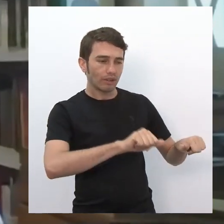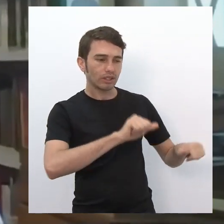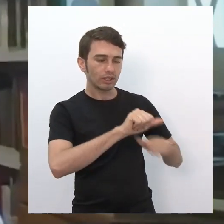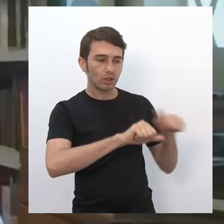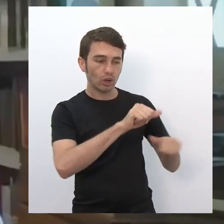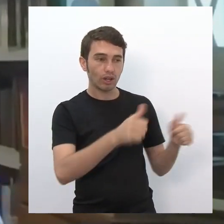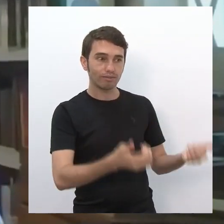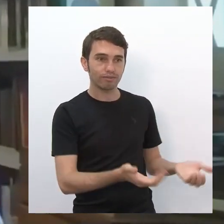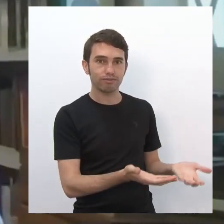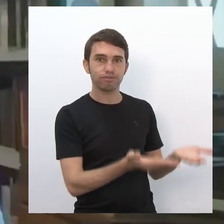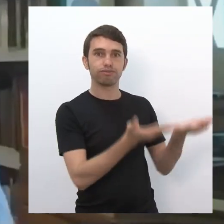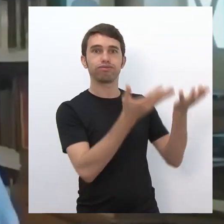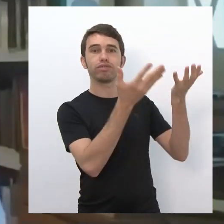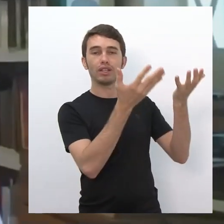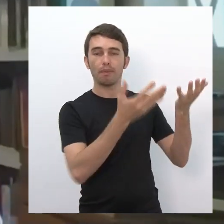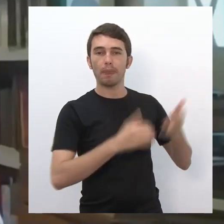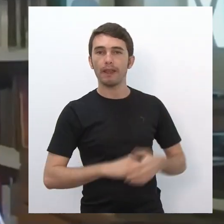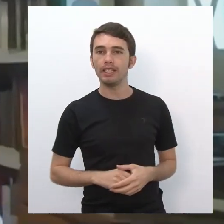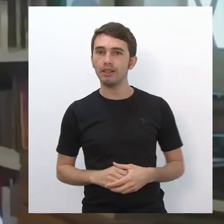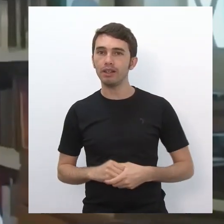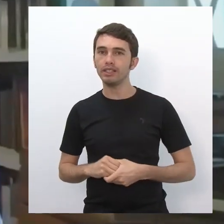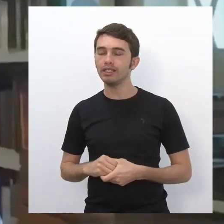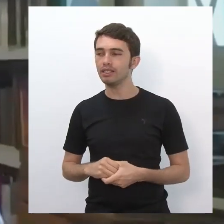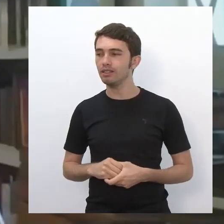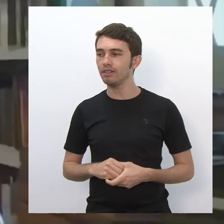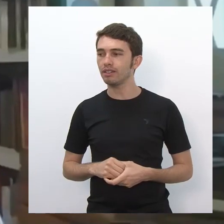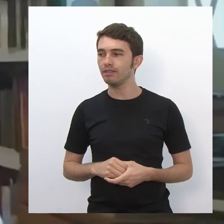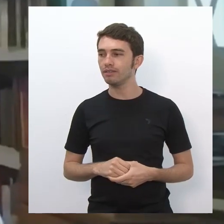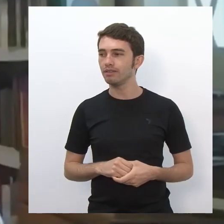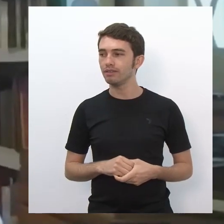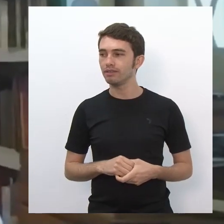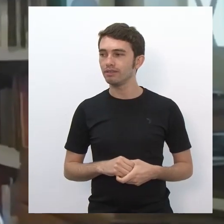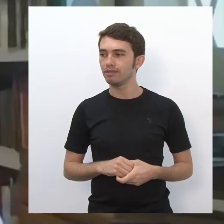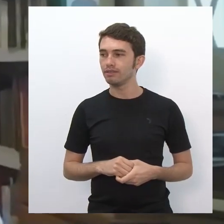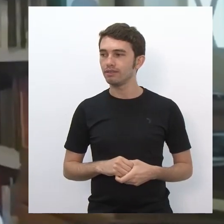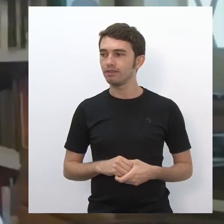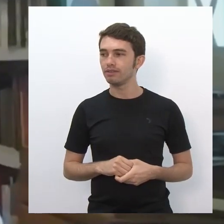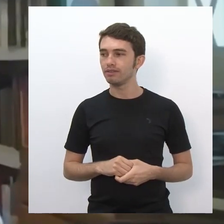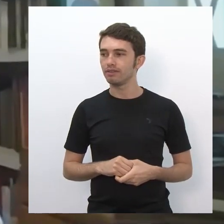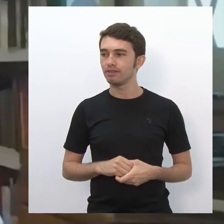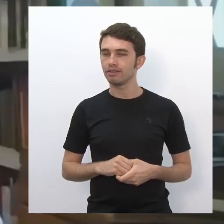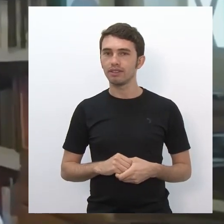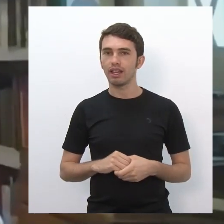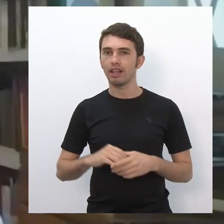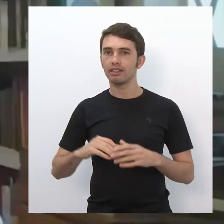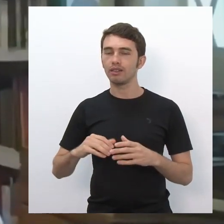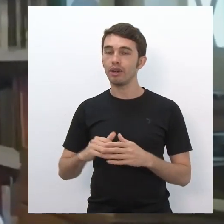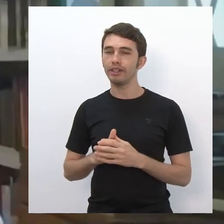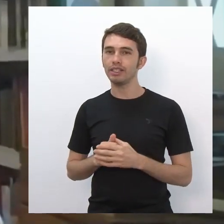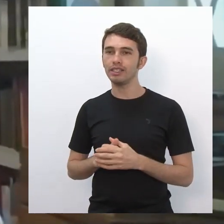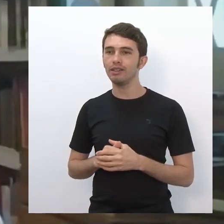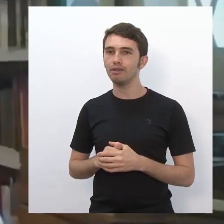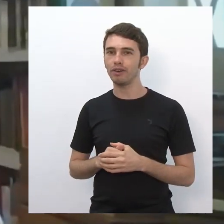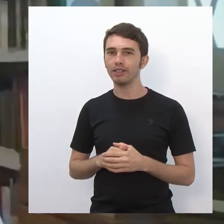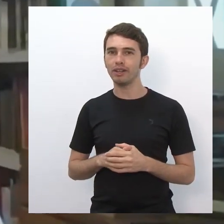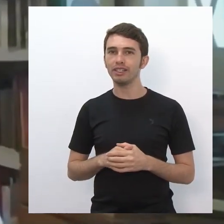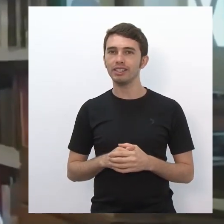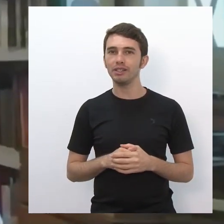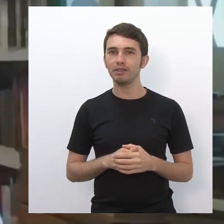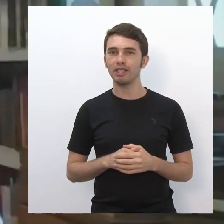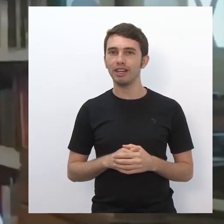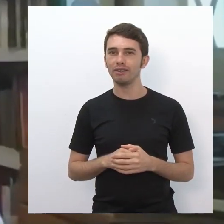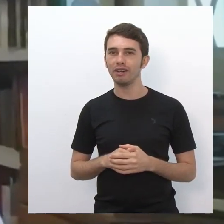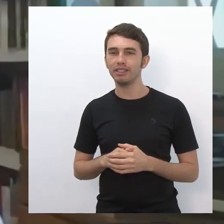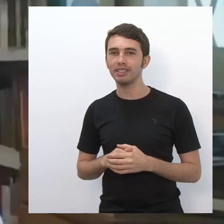ambas foram construídas sobre territórios que um deles era o maior presídio